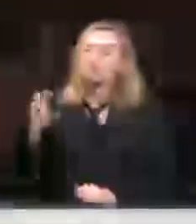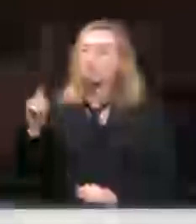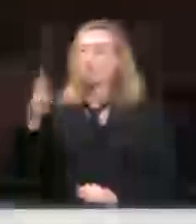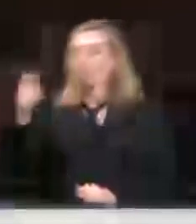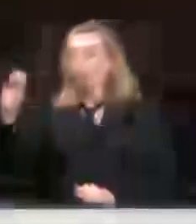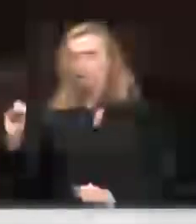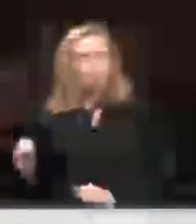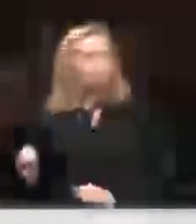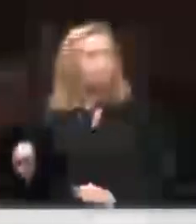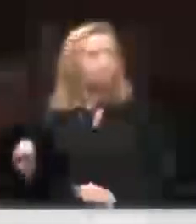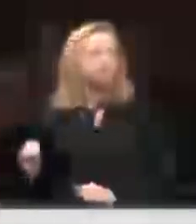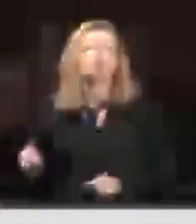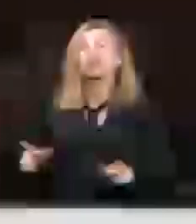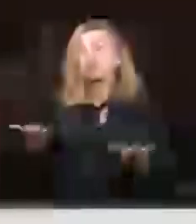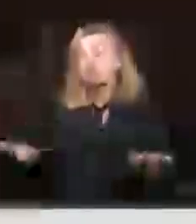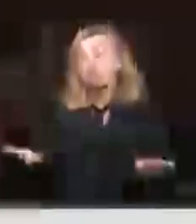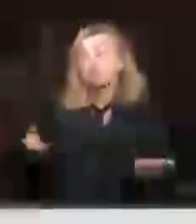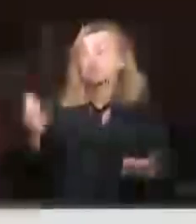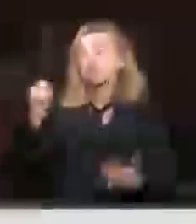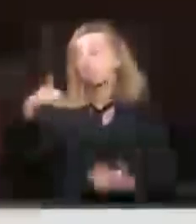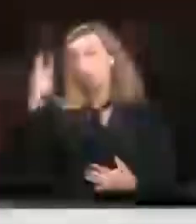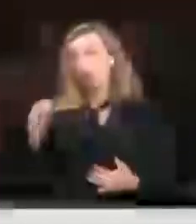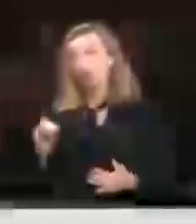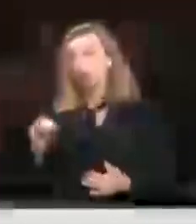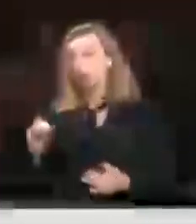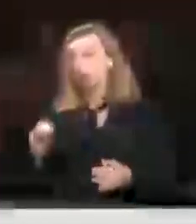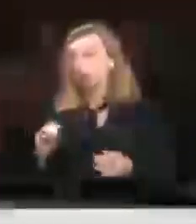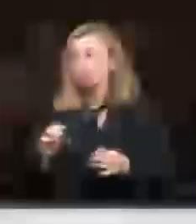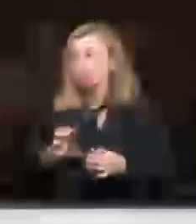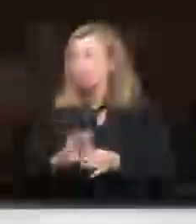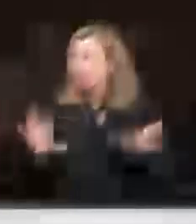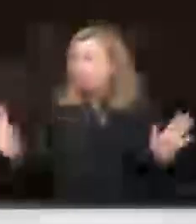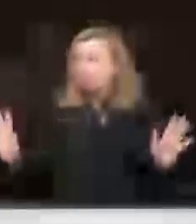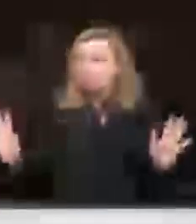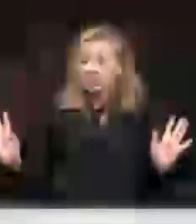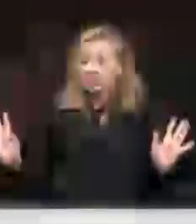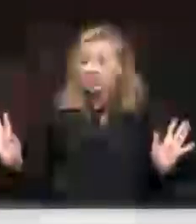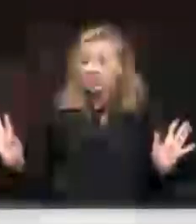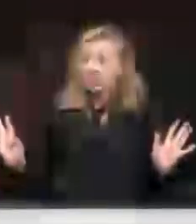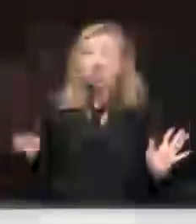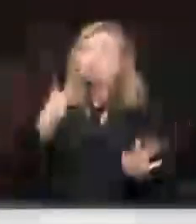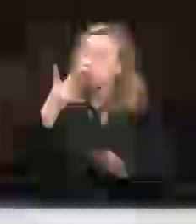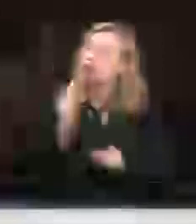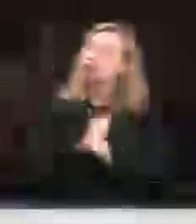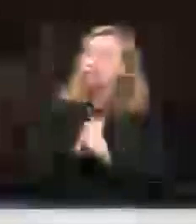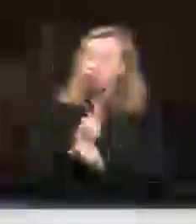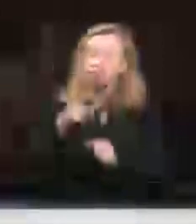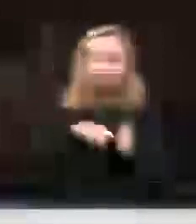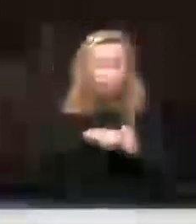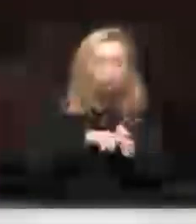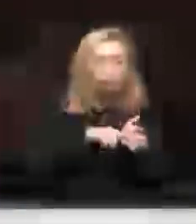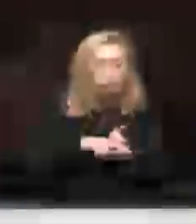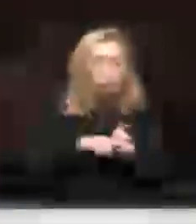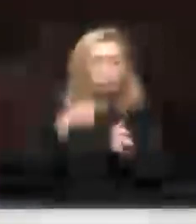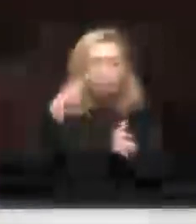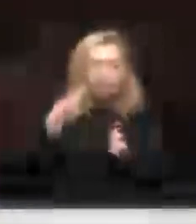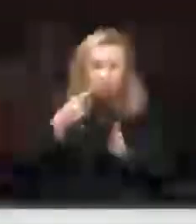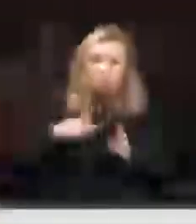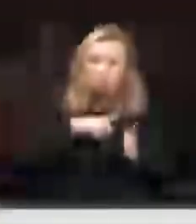está solto. E há 2 anos sendo rigorosamente investigado. Então